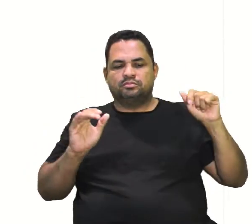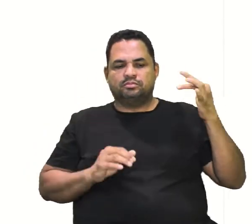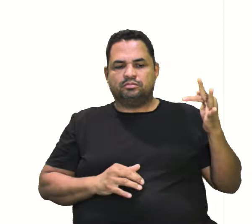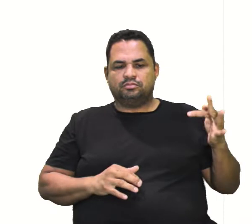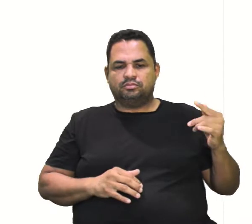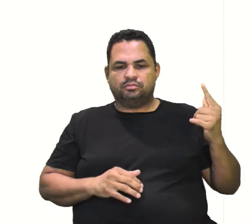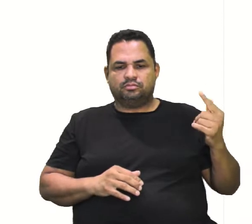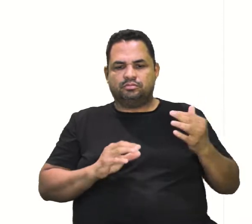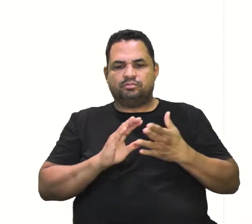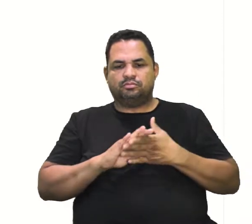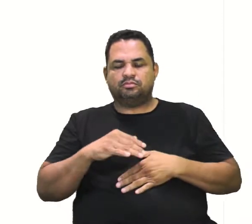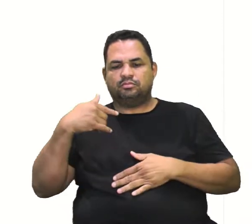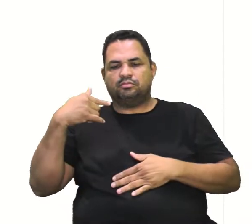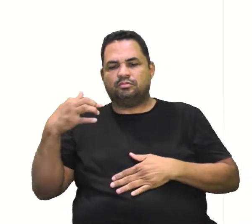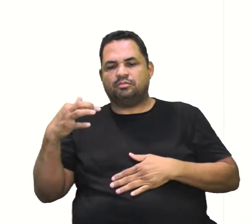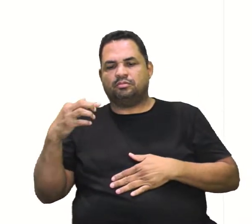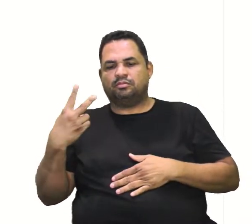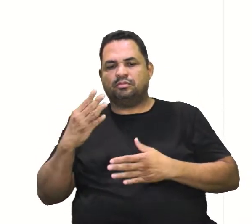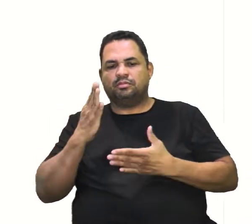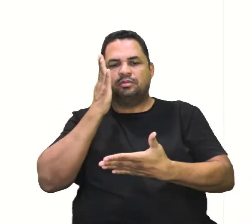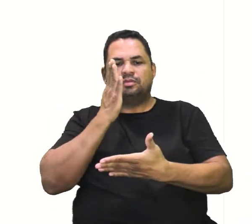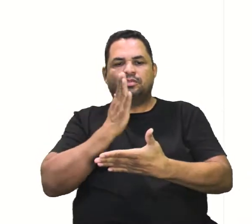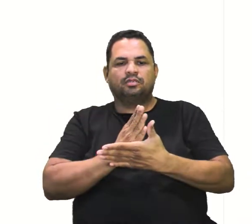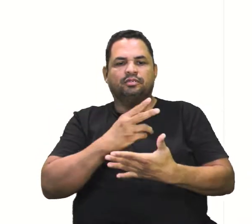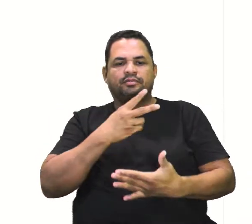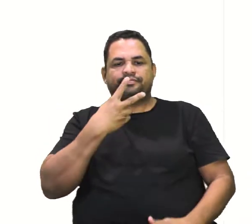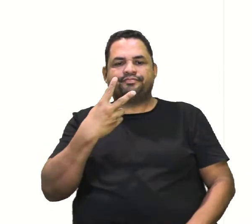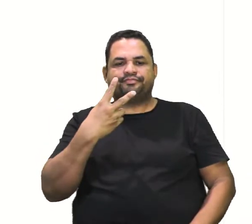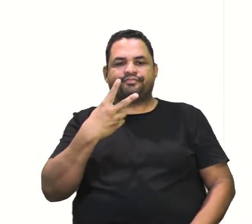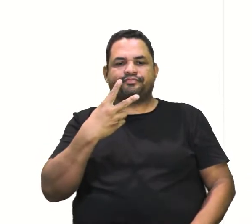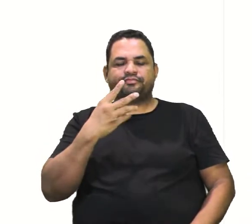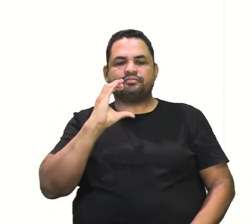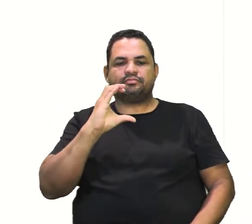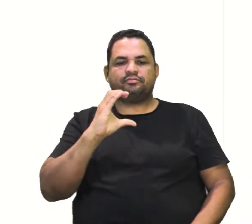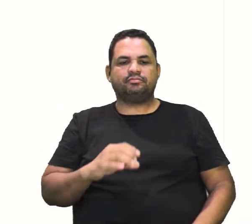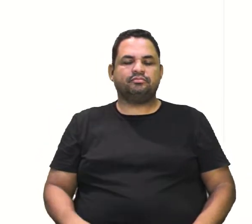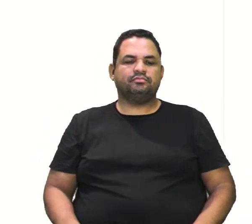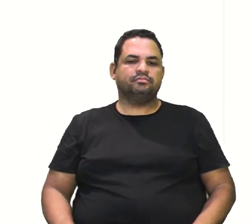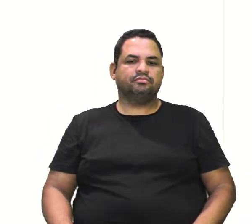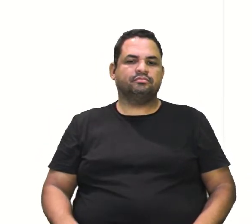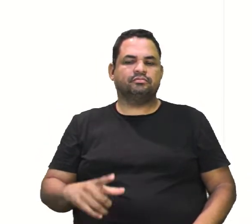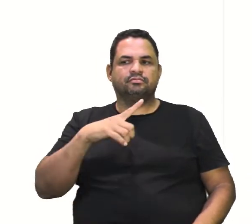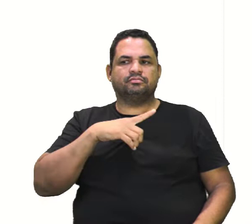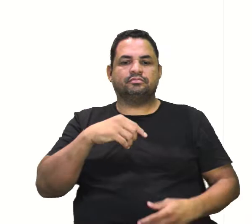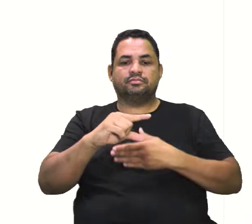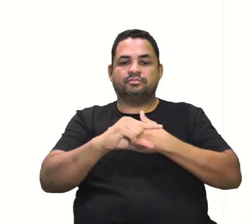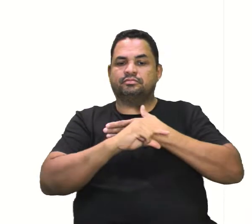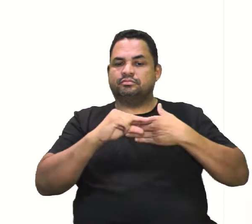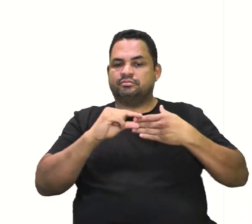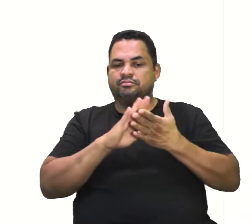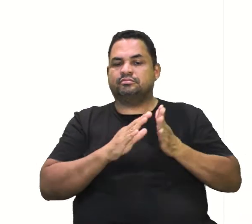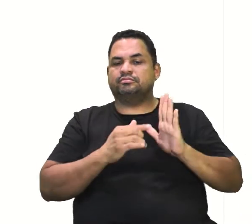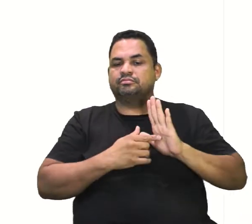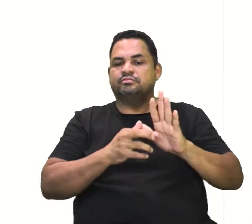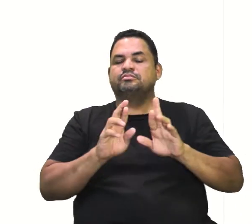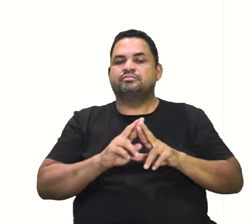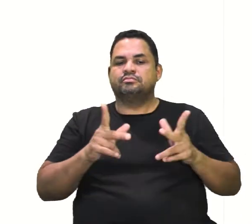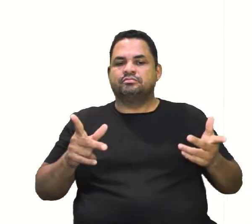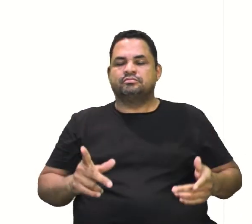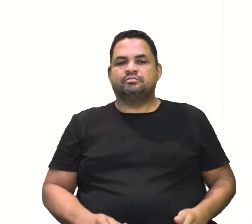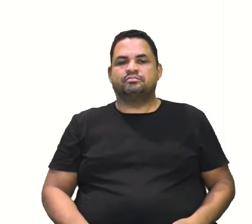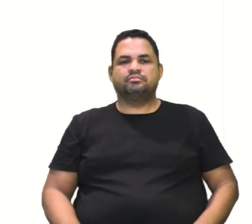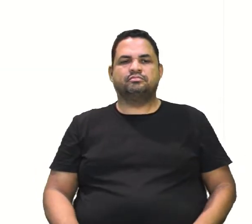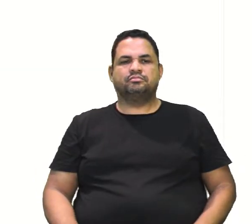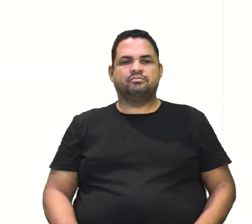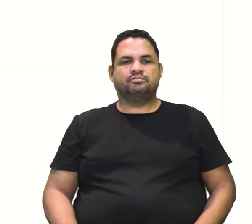ser chamada de 2C, ou seja, a metade deles vai ser só C. Tem autor que traz diferente, mas o nosso caso é esse